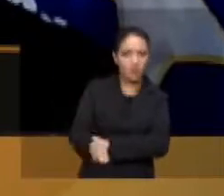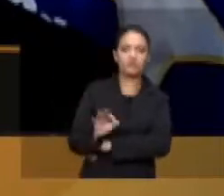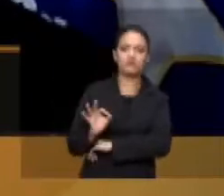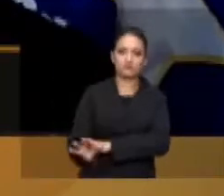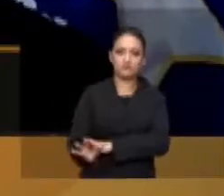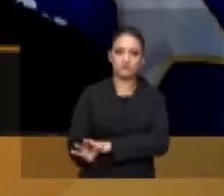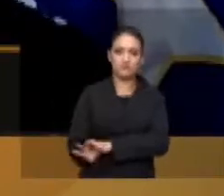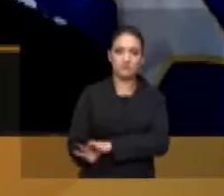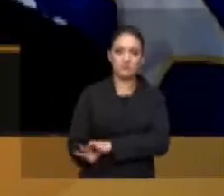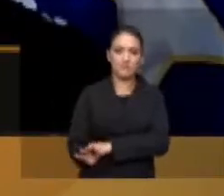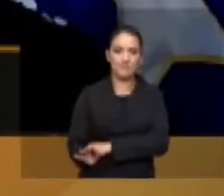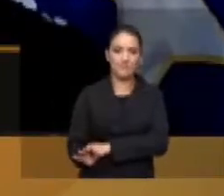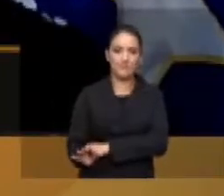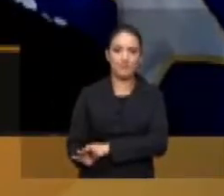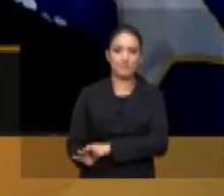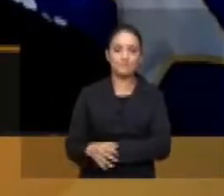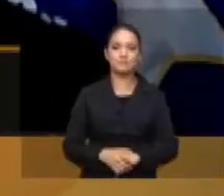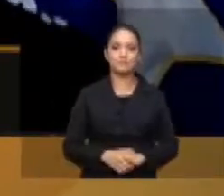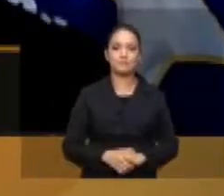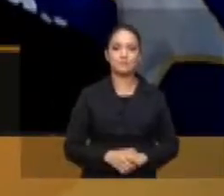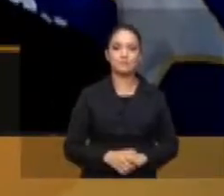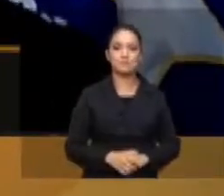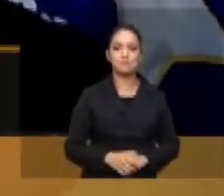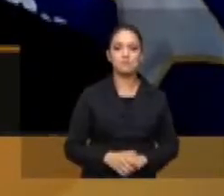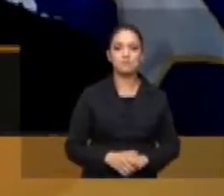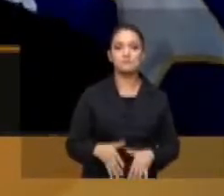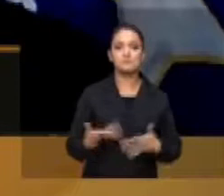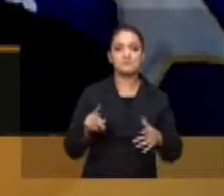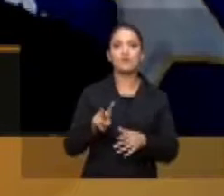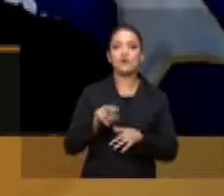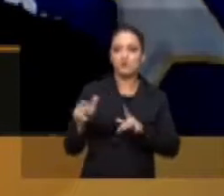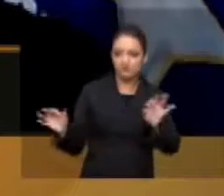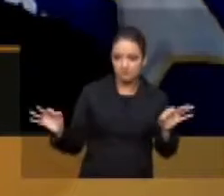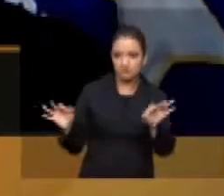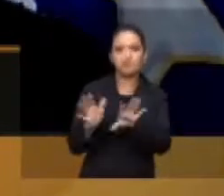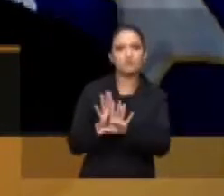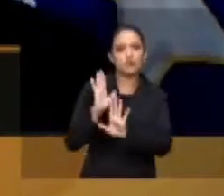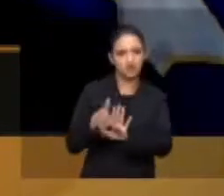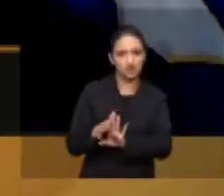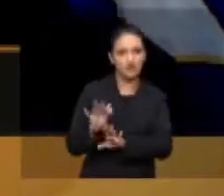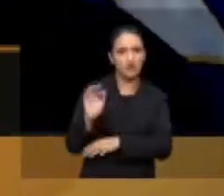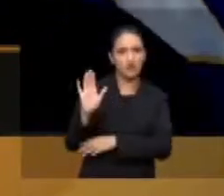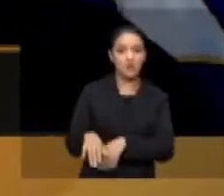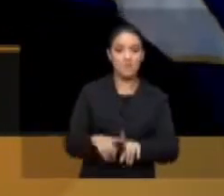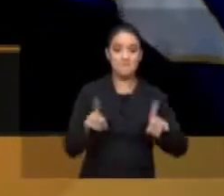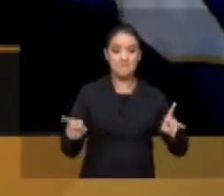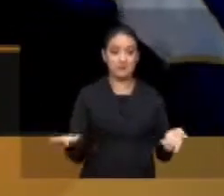decisão, haverá um efeito de coisa julgada material. Mas, na ação de